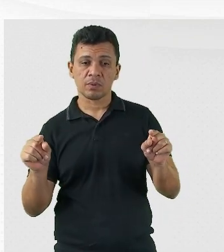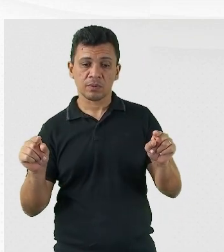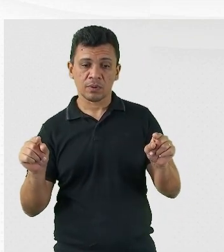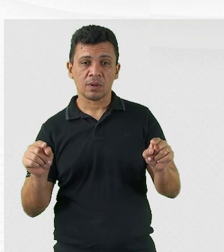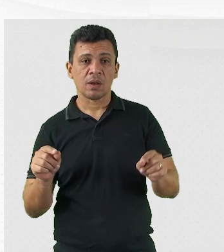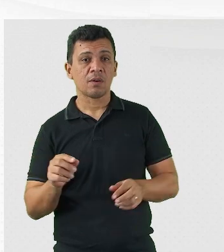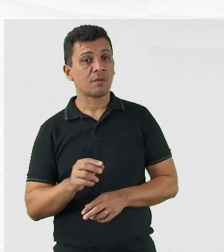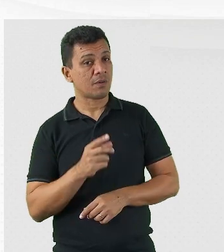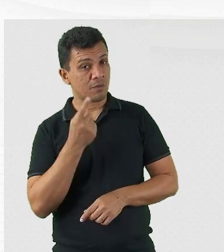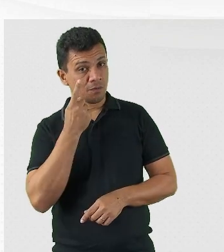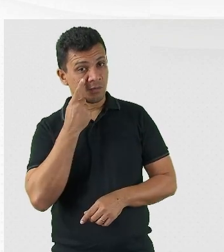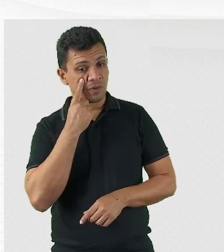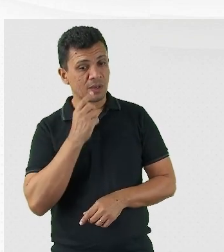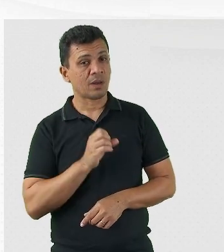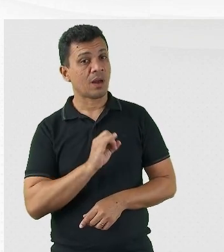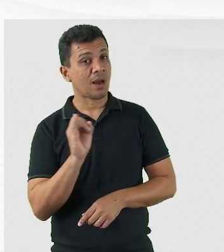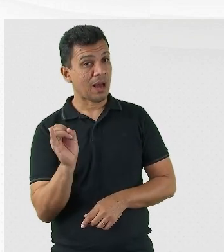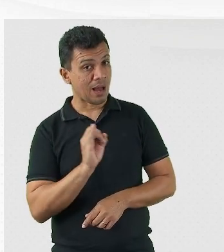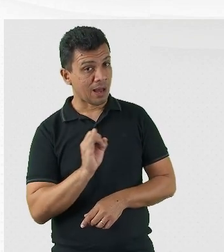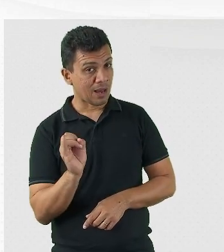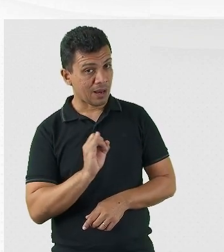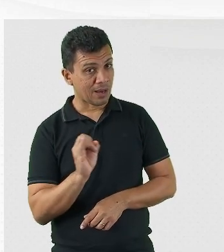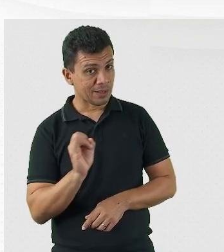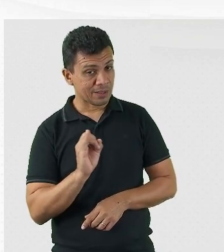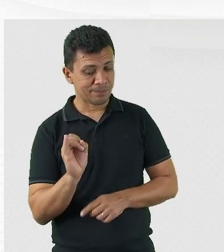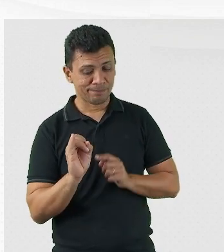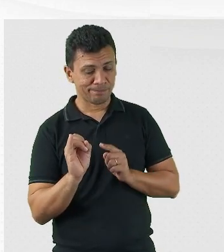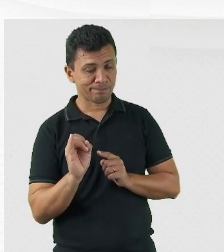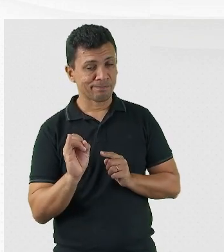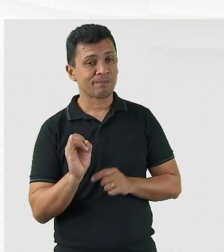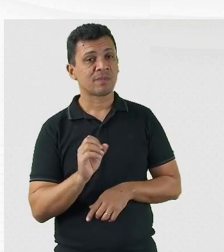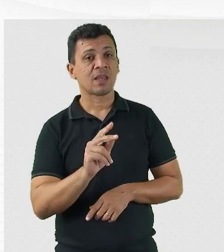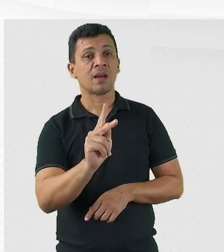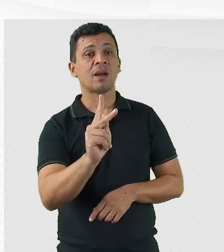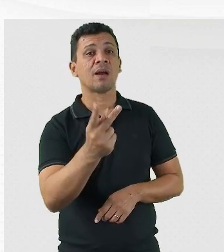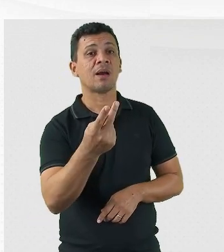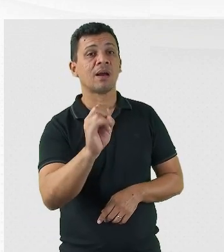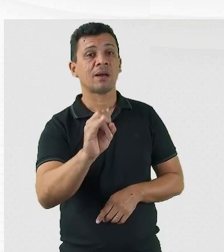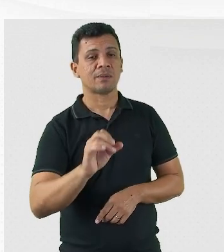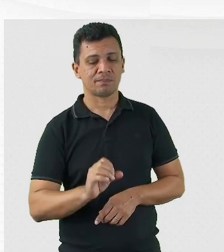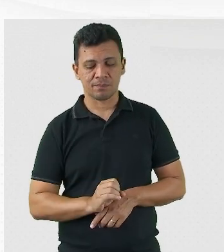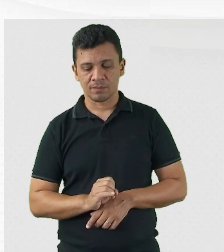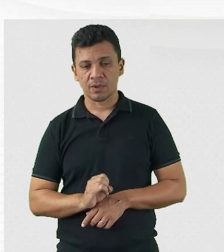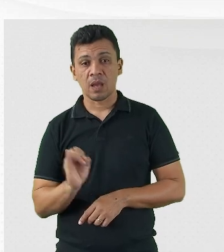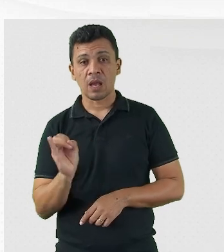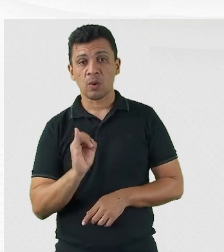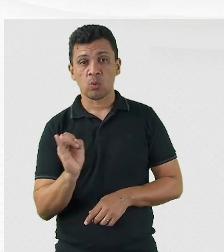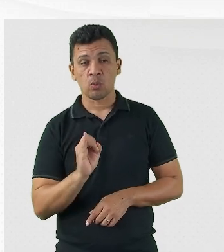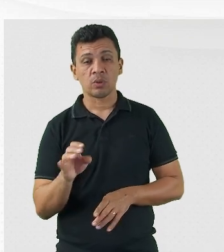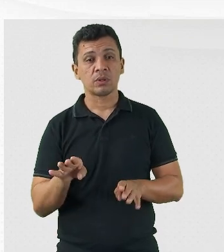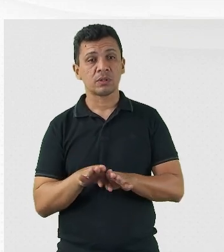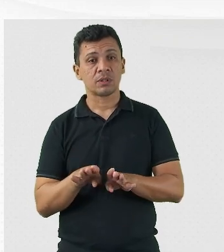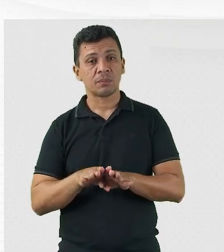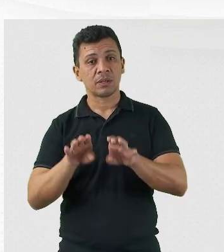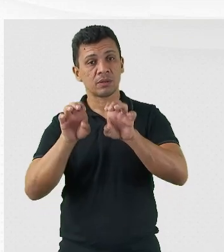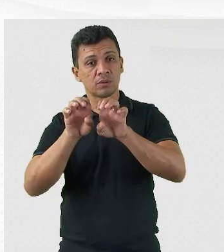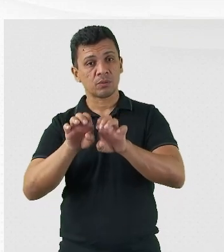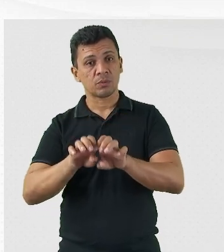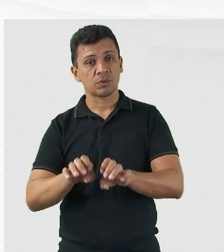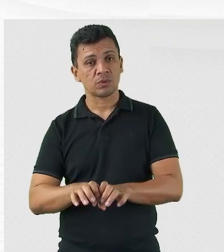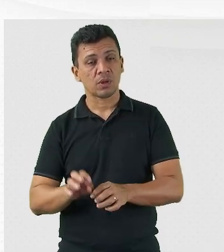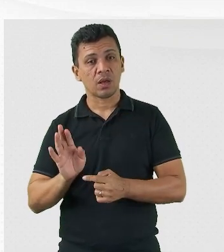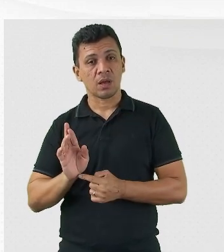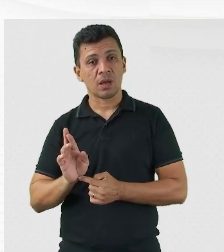de resposta, hi, que é o oi, e aqui a gente tem uma estrutura que também representa essa questão